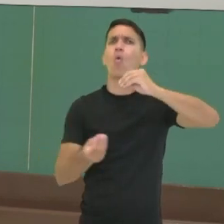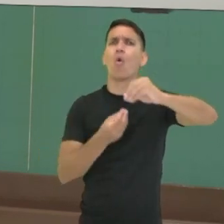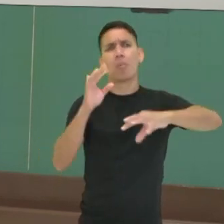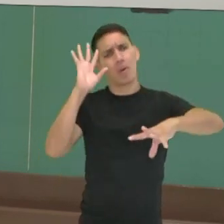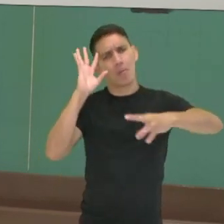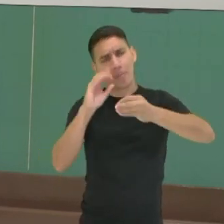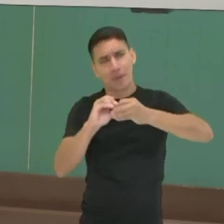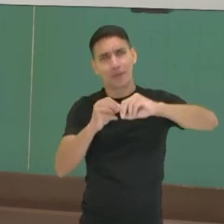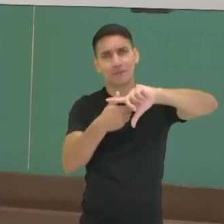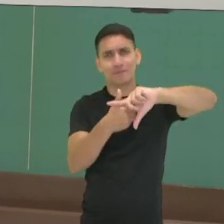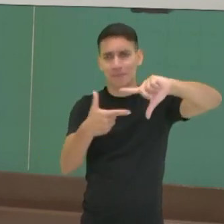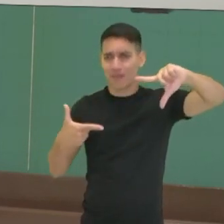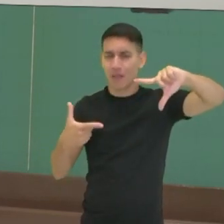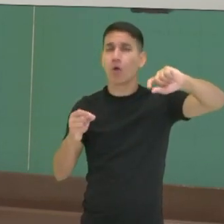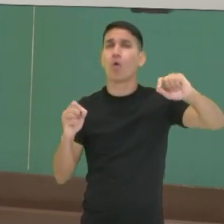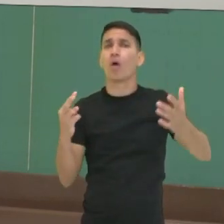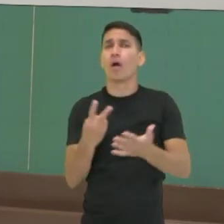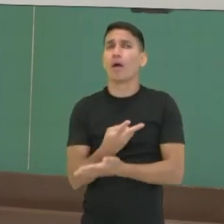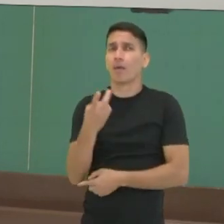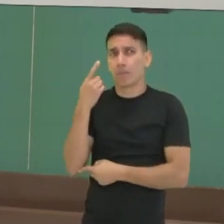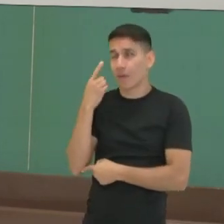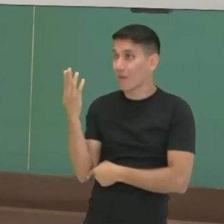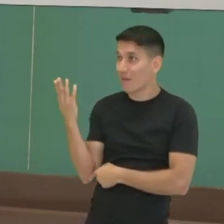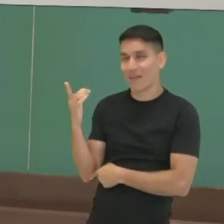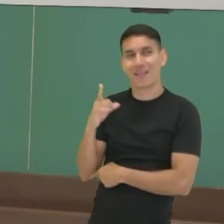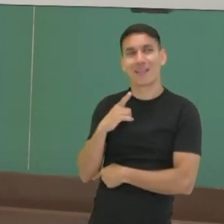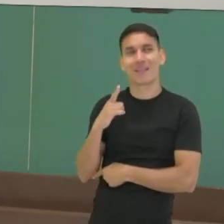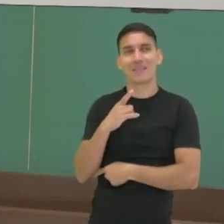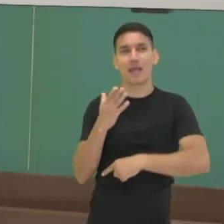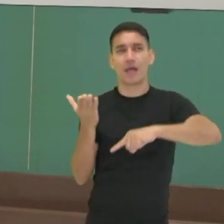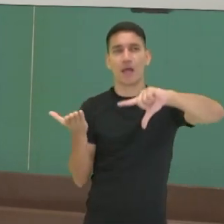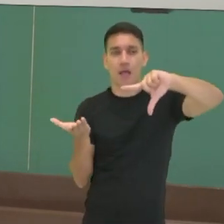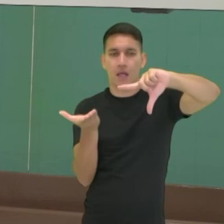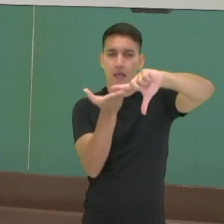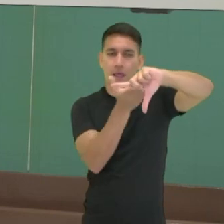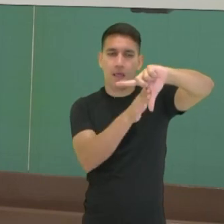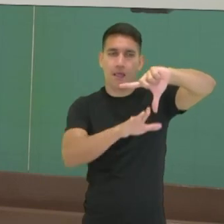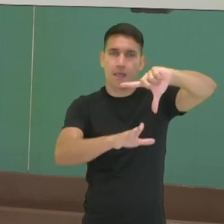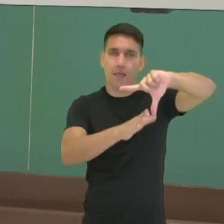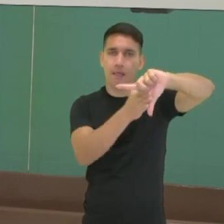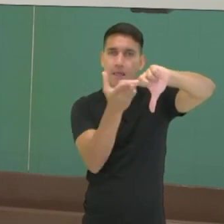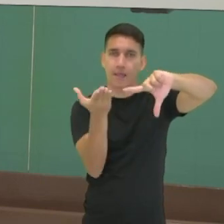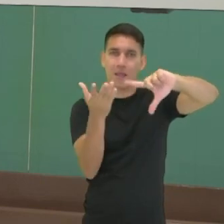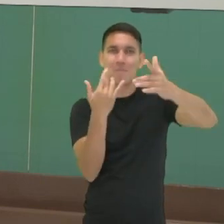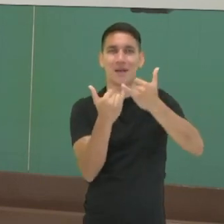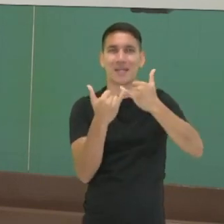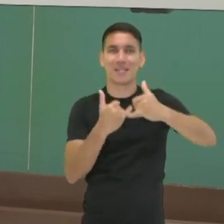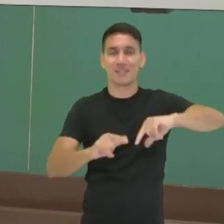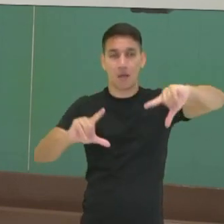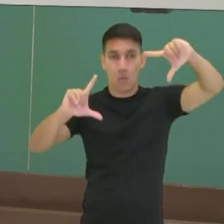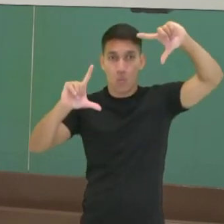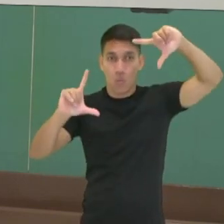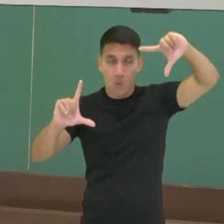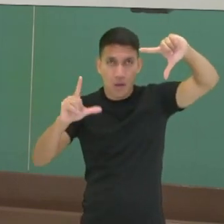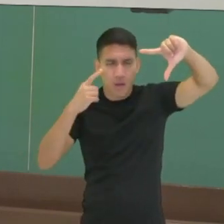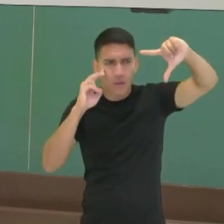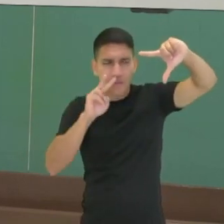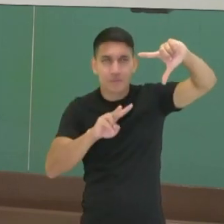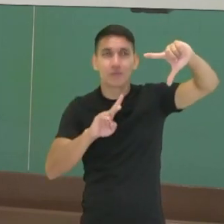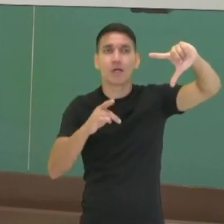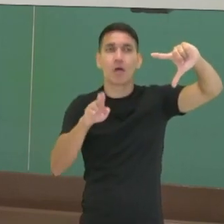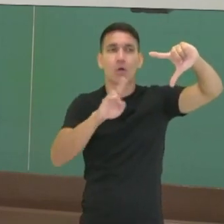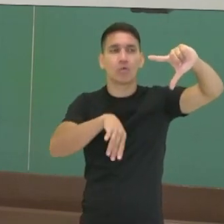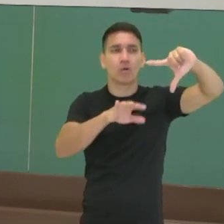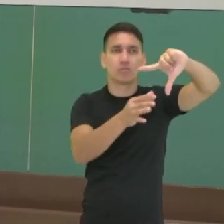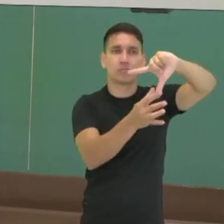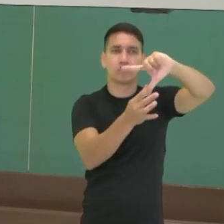isso? Olha aqui, imagina esse canto, como se fosse um canto de um quadro, de uma tela. Eu peguei ela aqui e